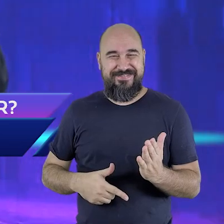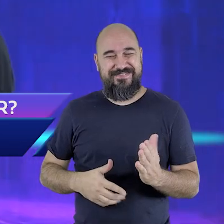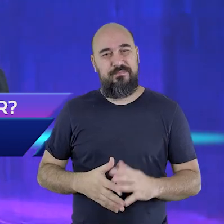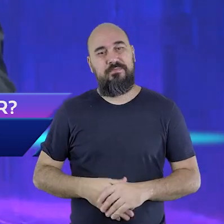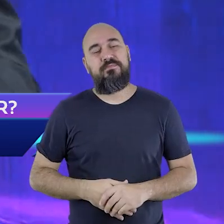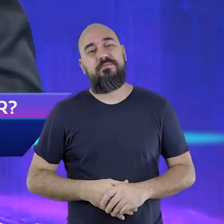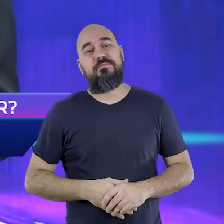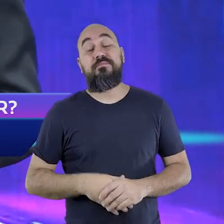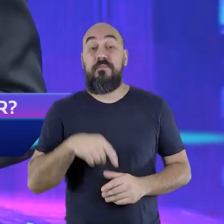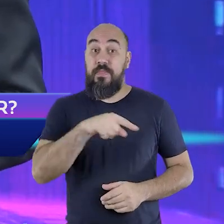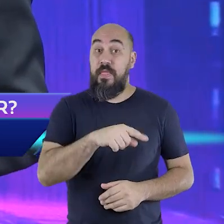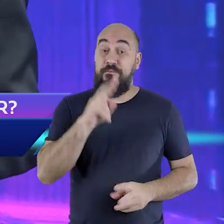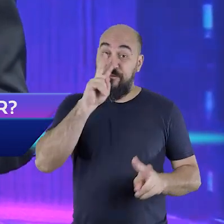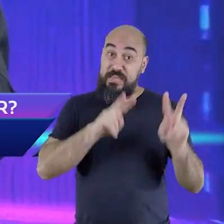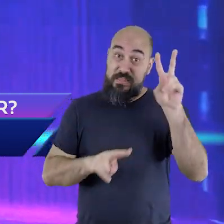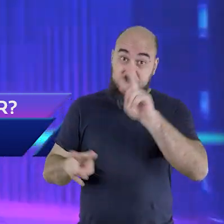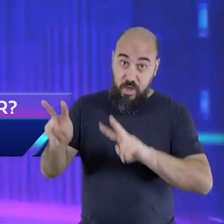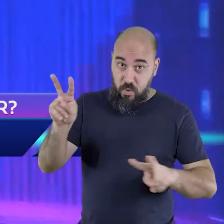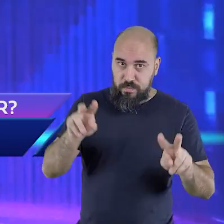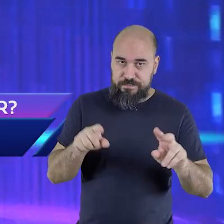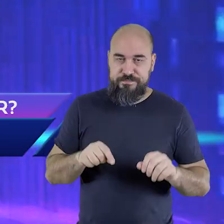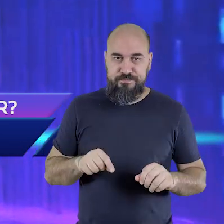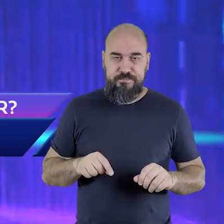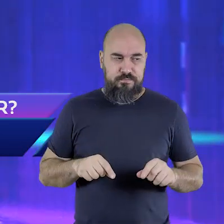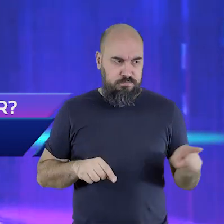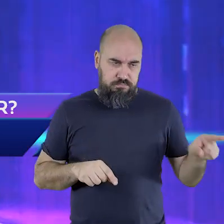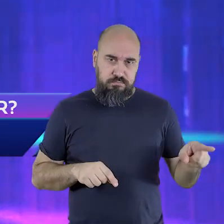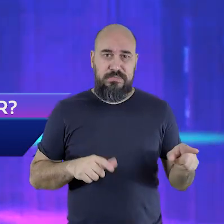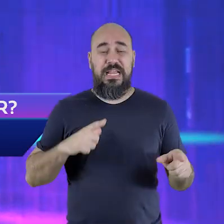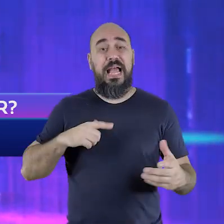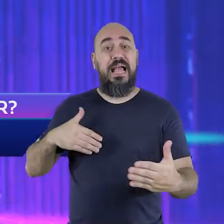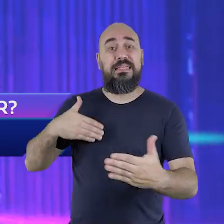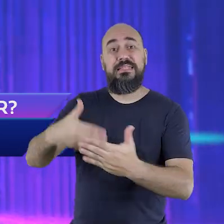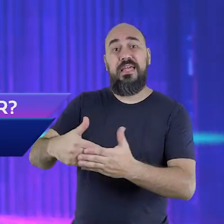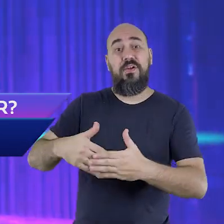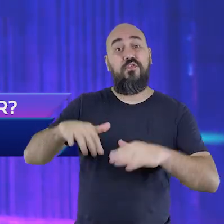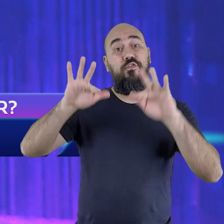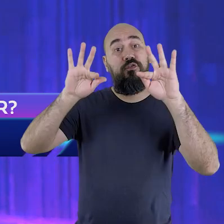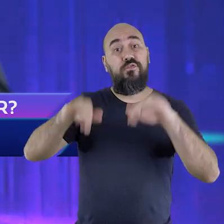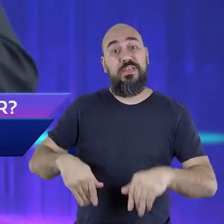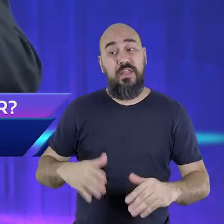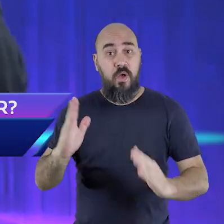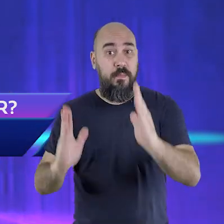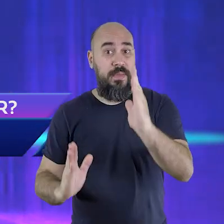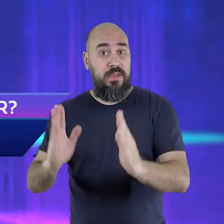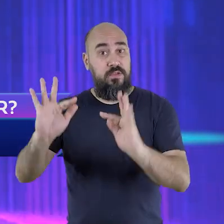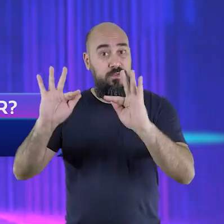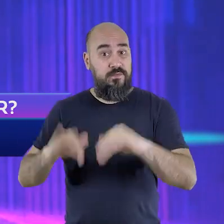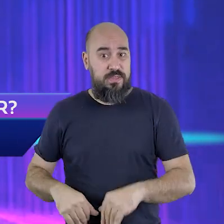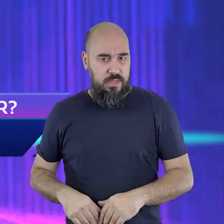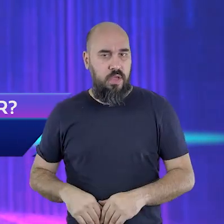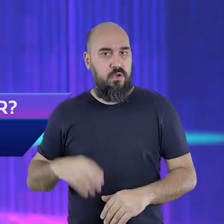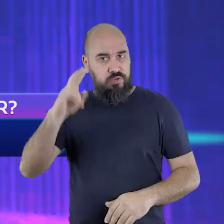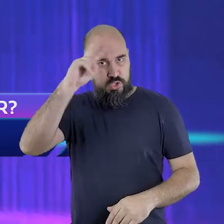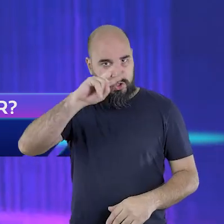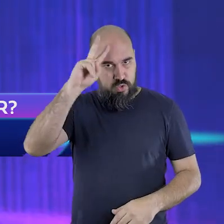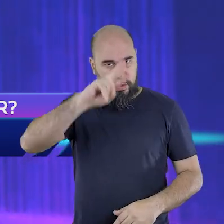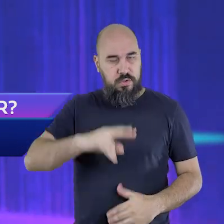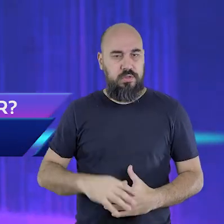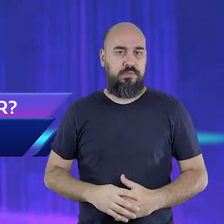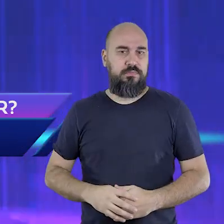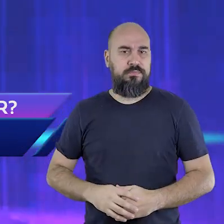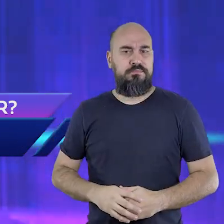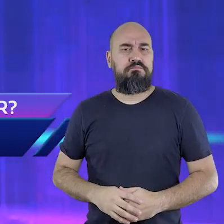Veja, esta visão, ela se estenderia até o tempo do fim. Ela chegaria até os momentos finais